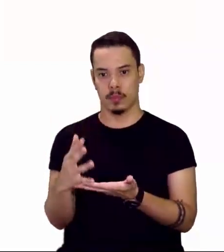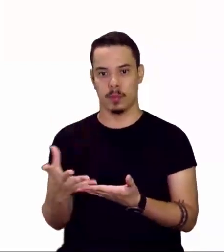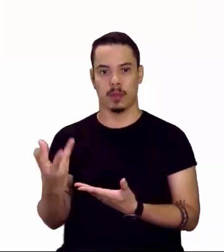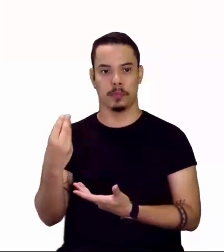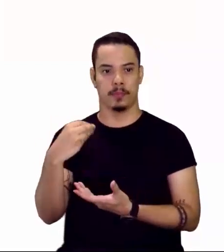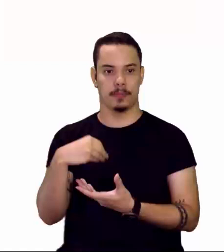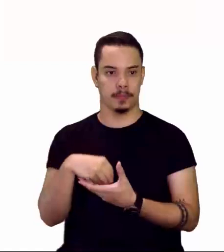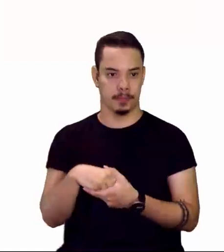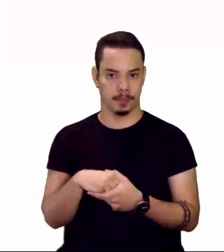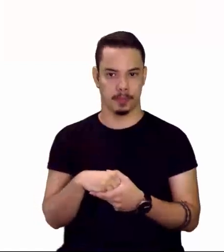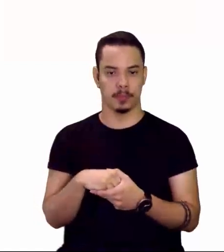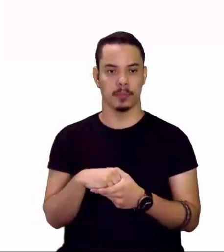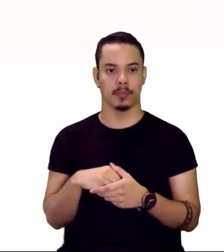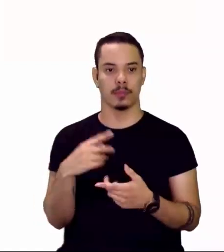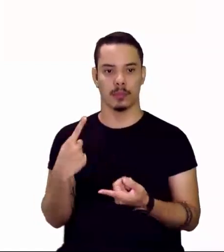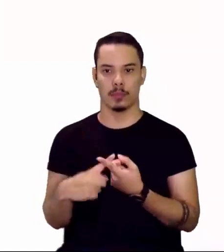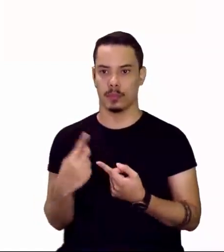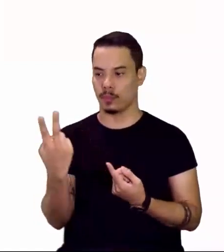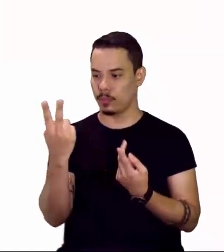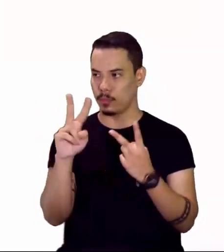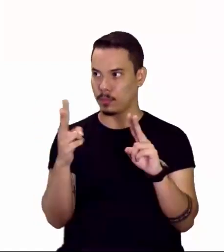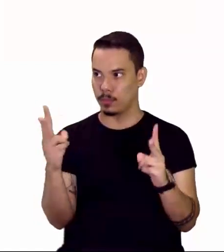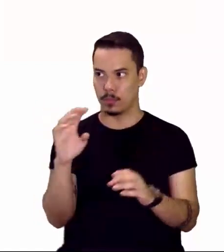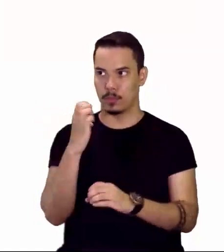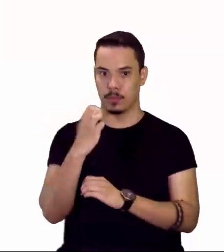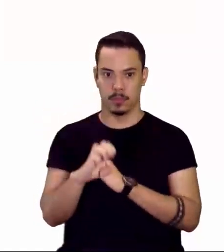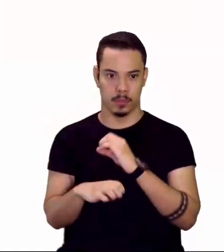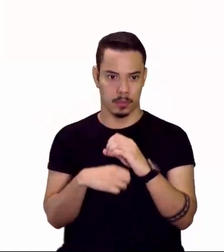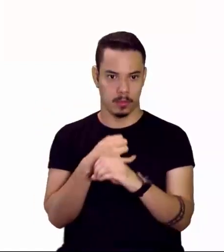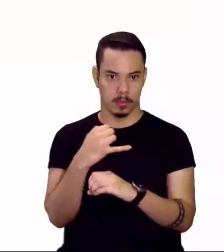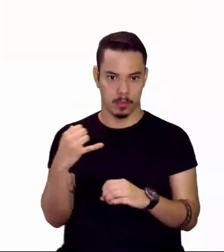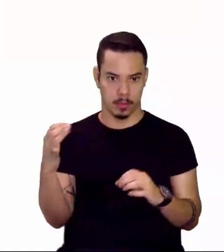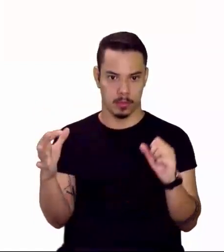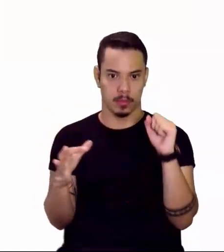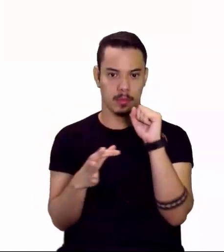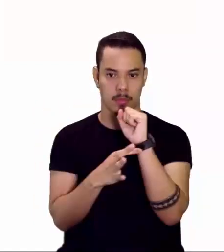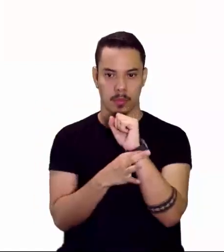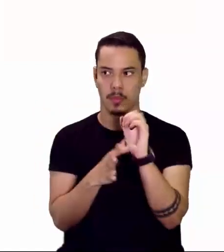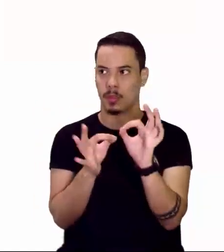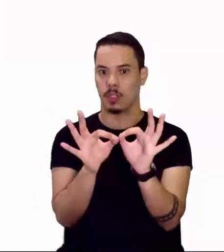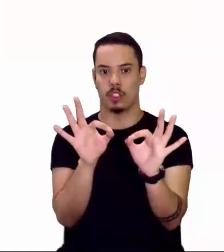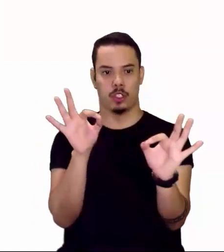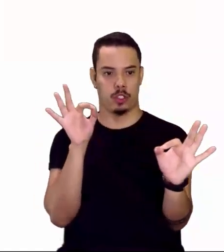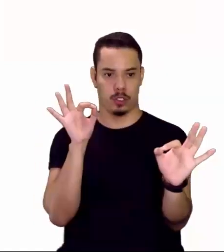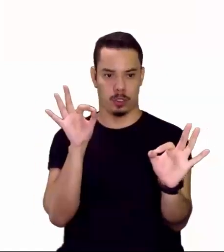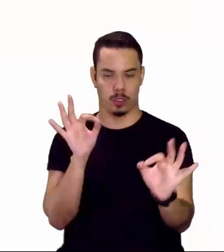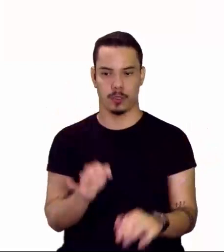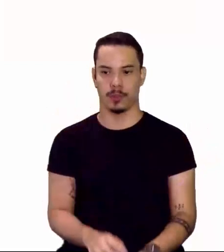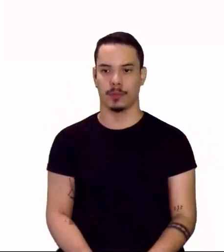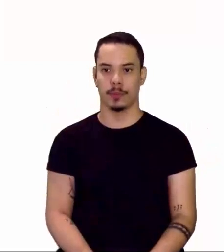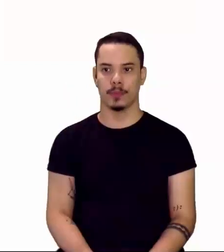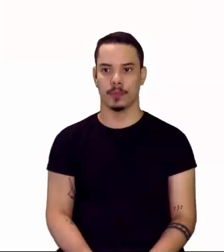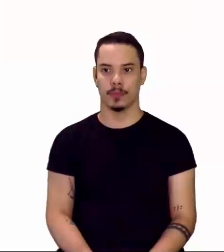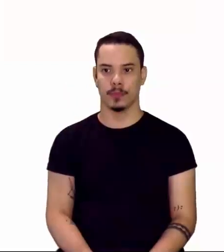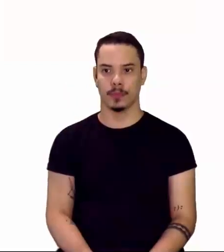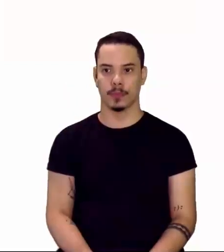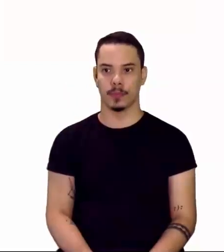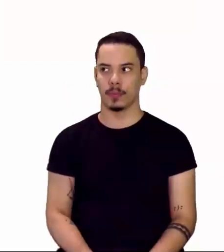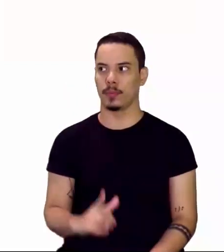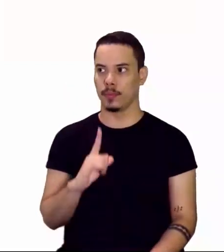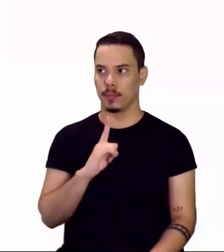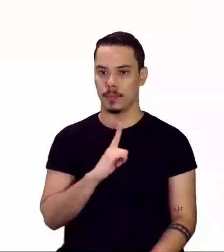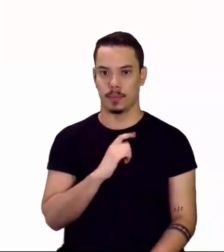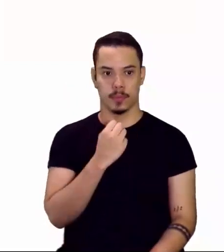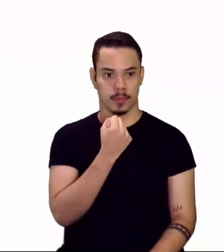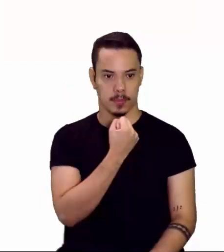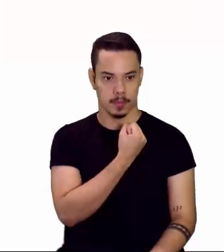que distribui esse par de elétrons, assegurando a máxima distância entre eles. Nós temos número de pares